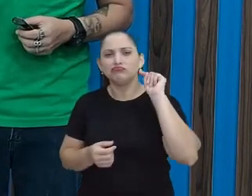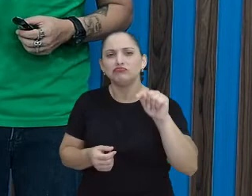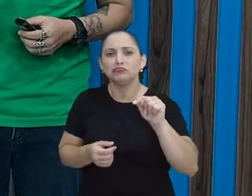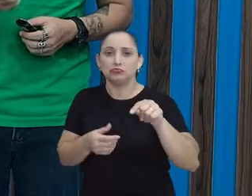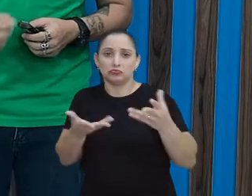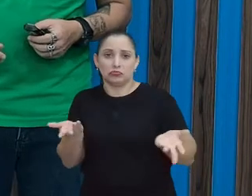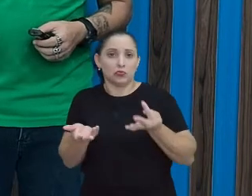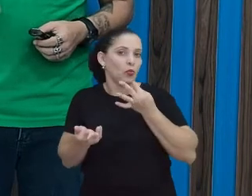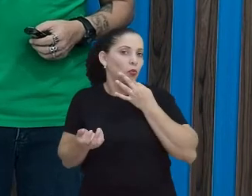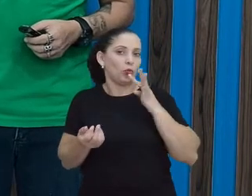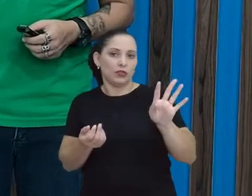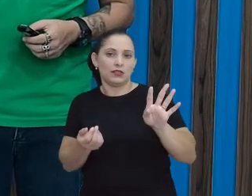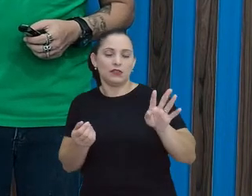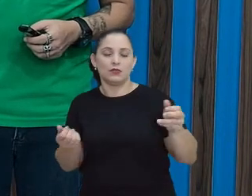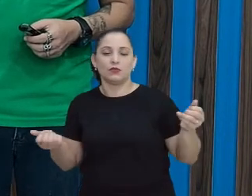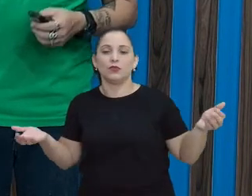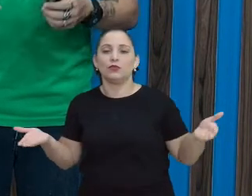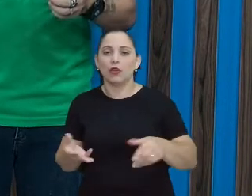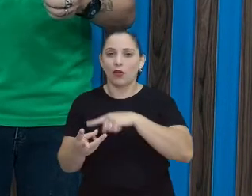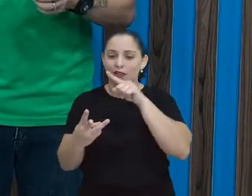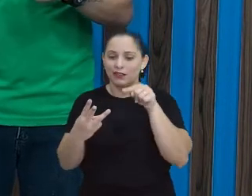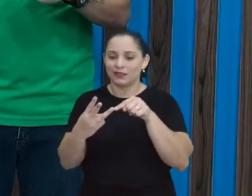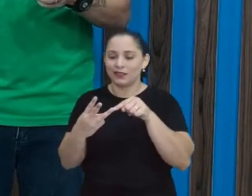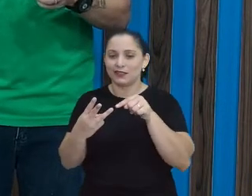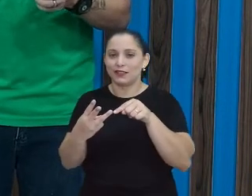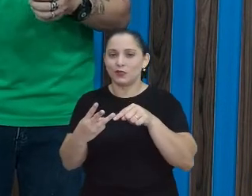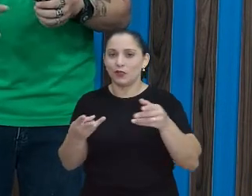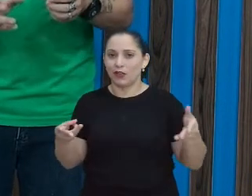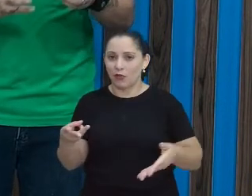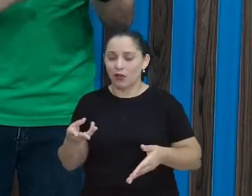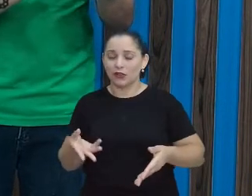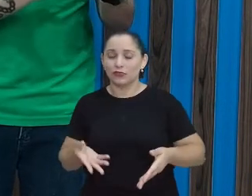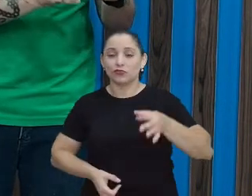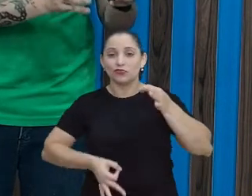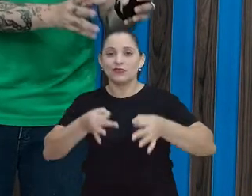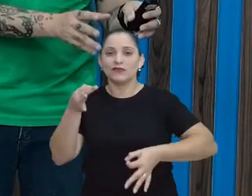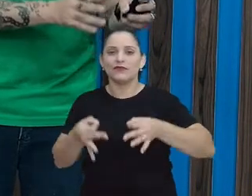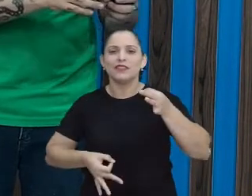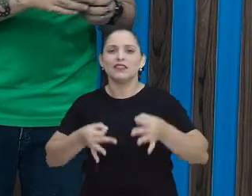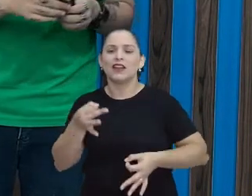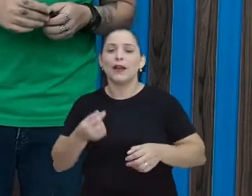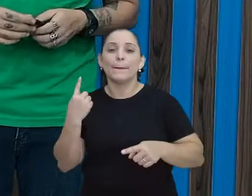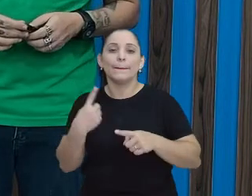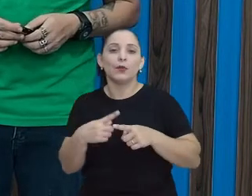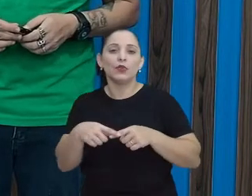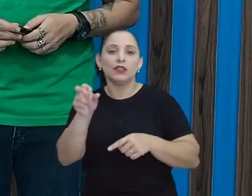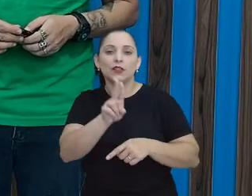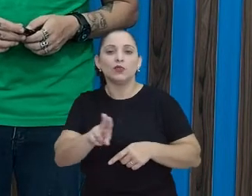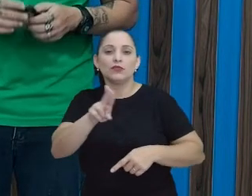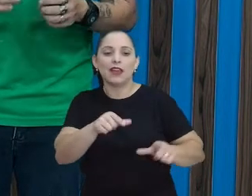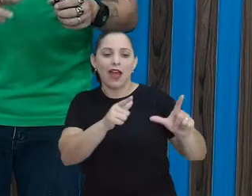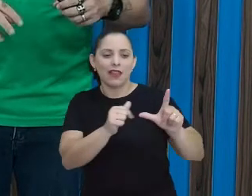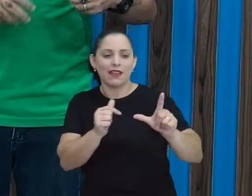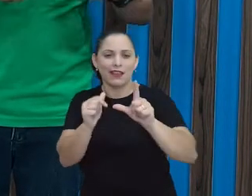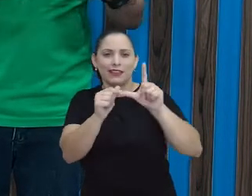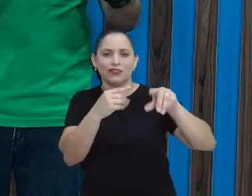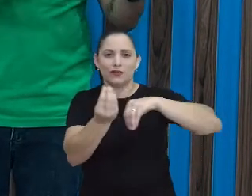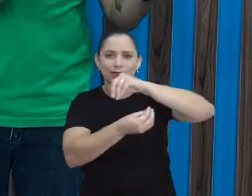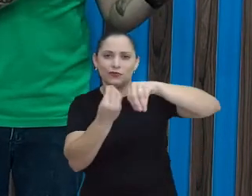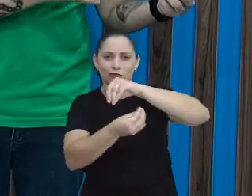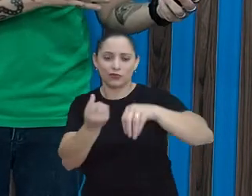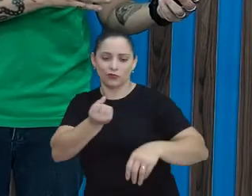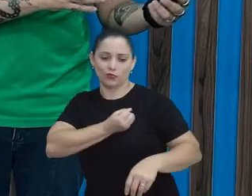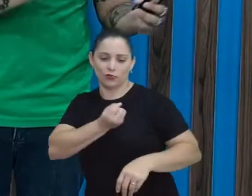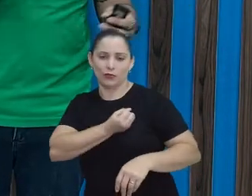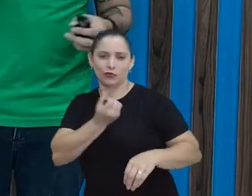informação desconhecida. E agora a gente vai tentar justificar um pouco por que a gente utiliza as letras, tá certo? Então, como a gente usou